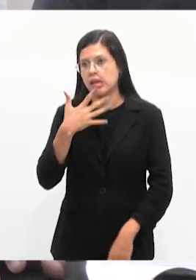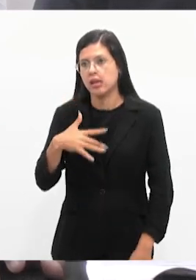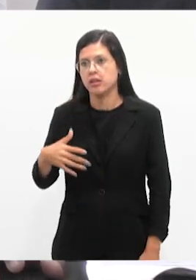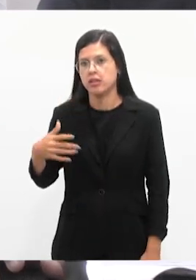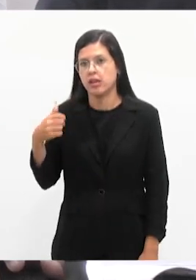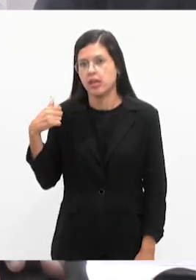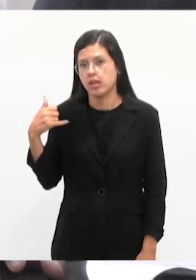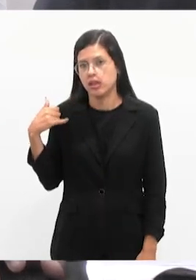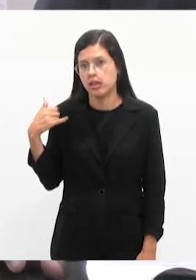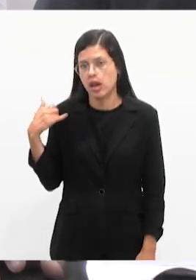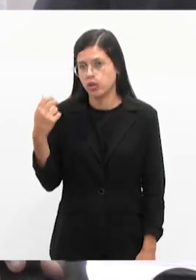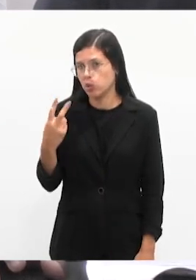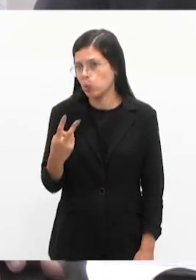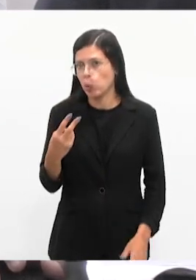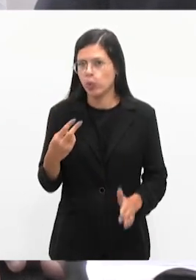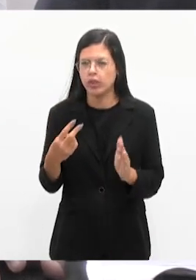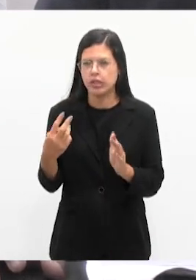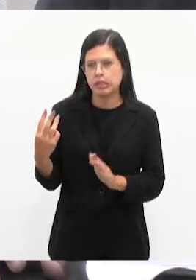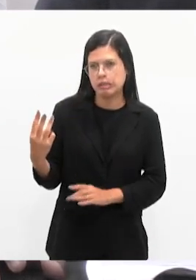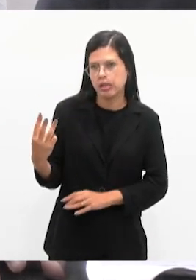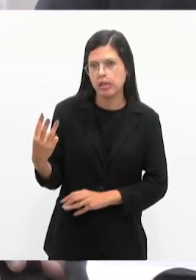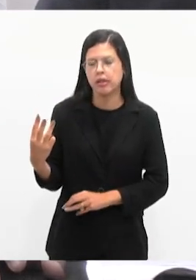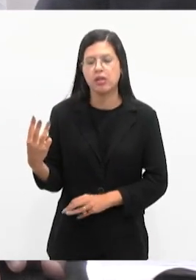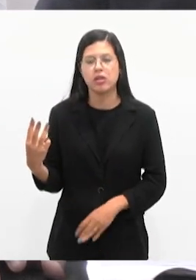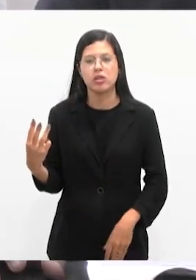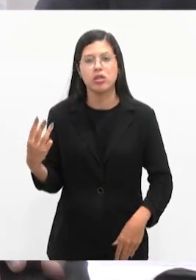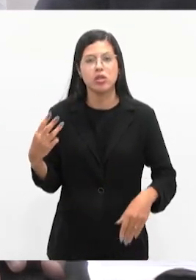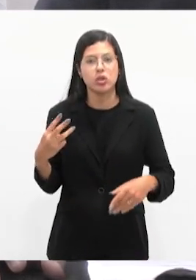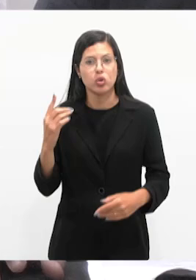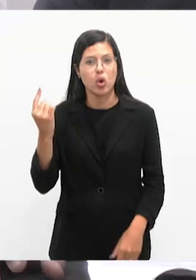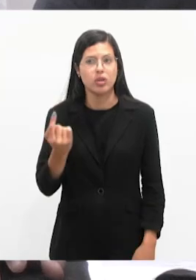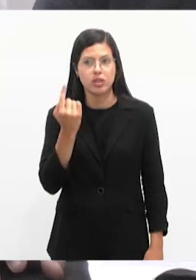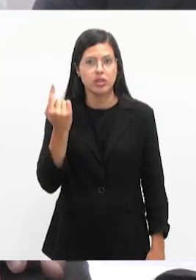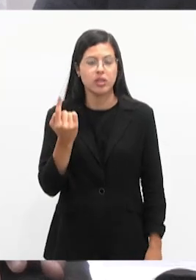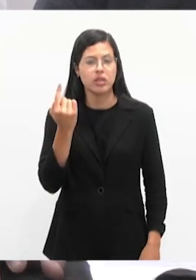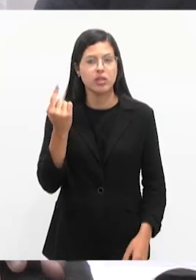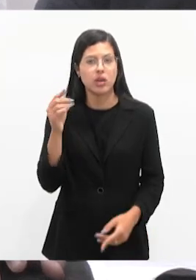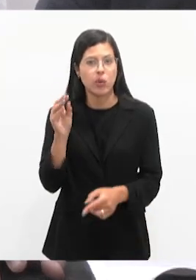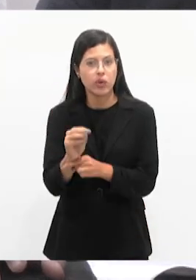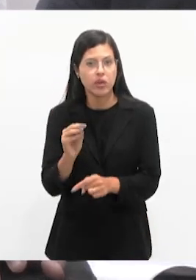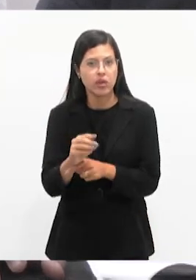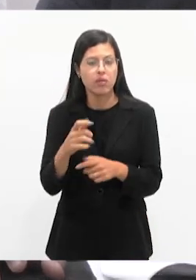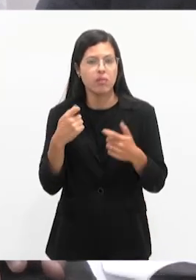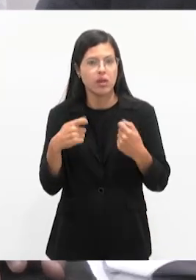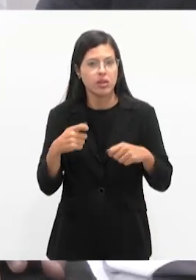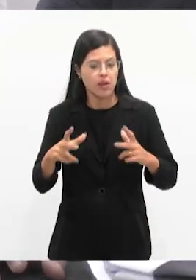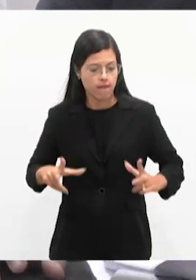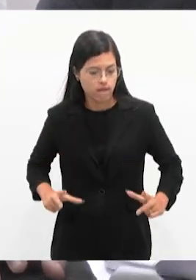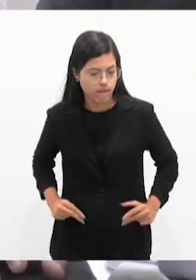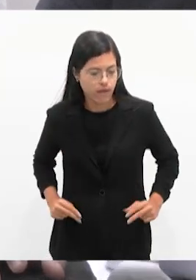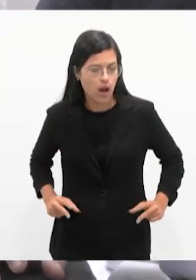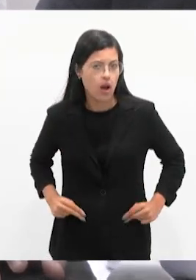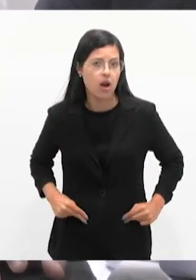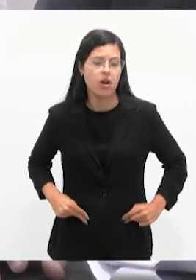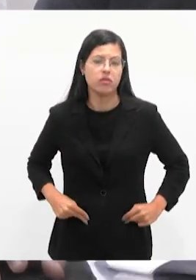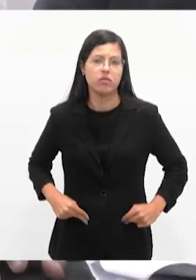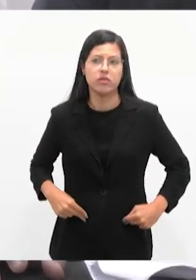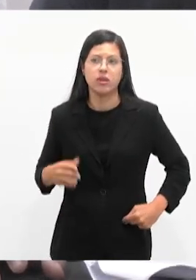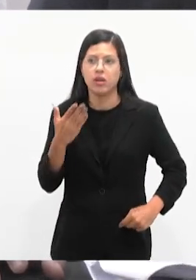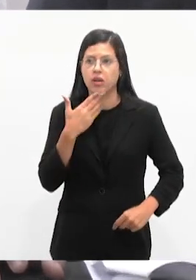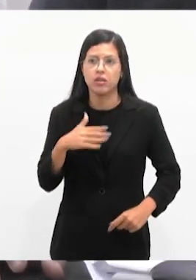isso. E ali, sozinha, cuidando, tem que trocar a fralda daquela criança, e a criança se desregula. Não tem